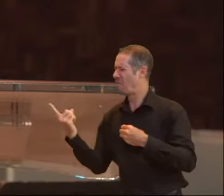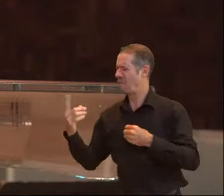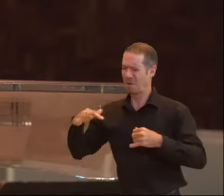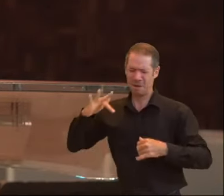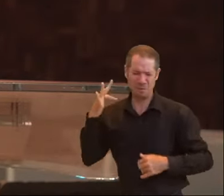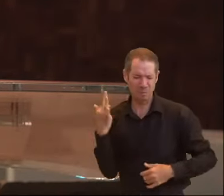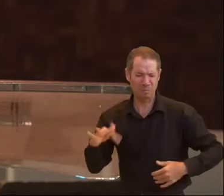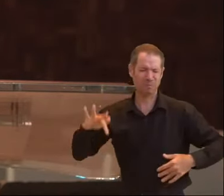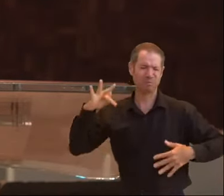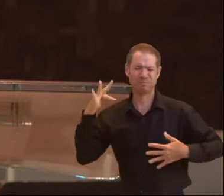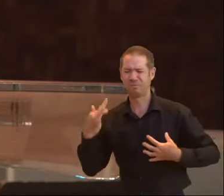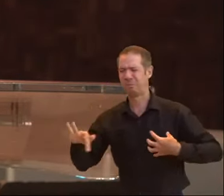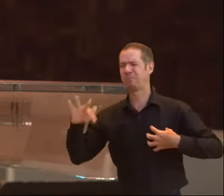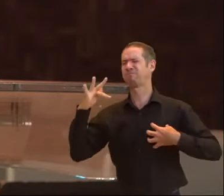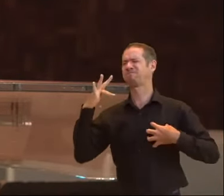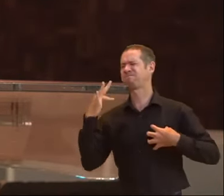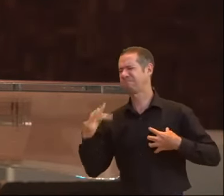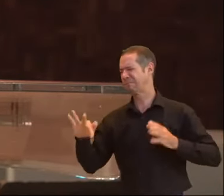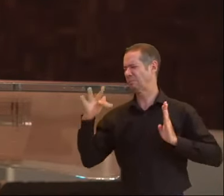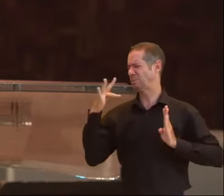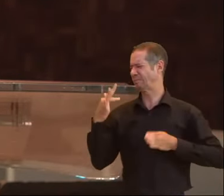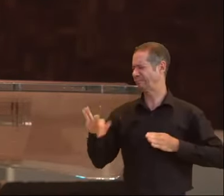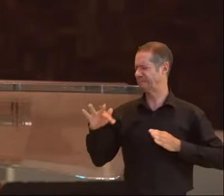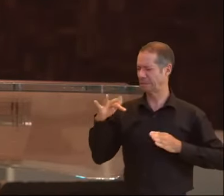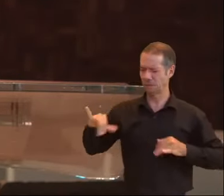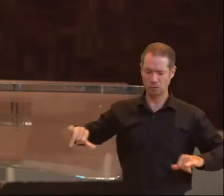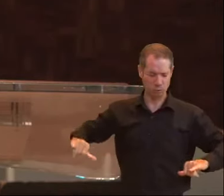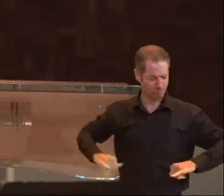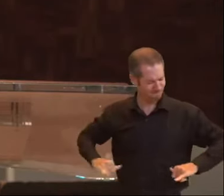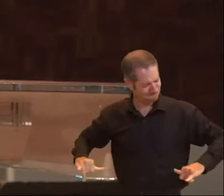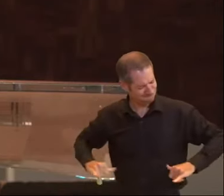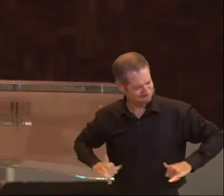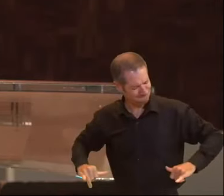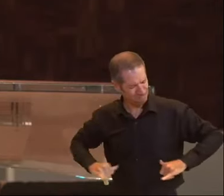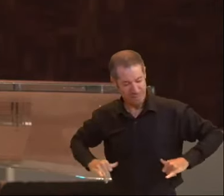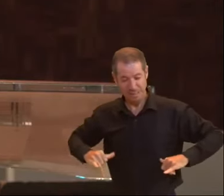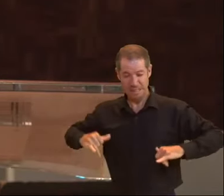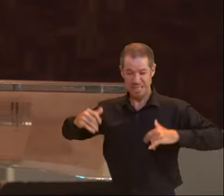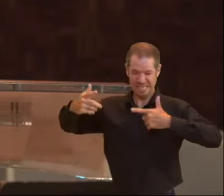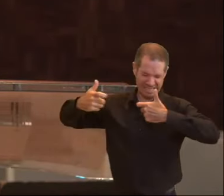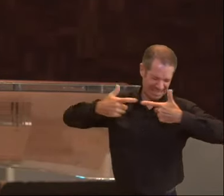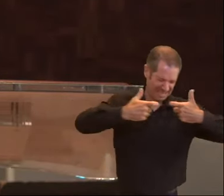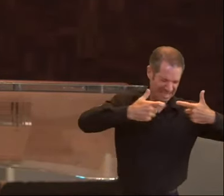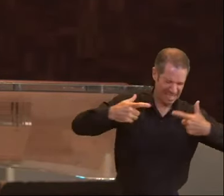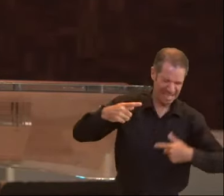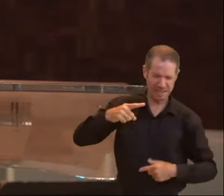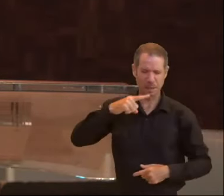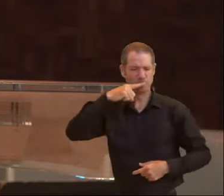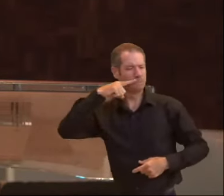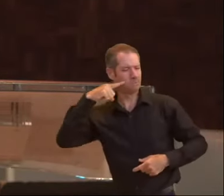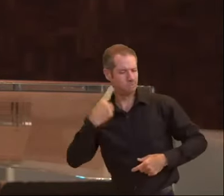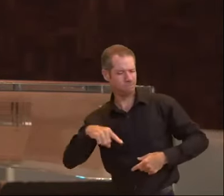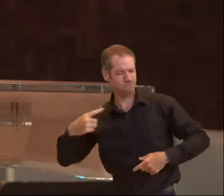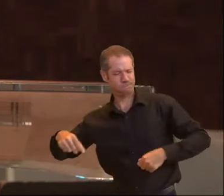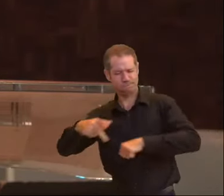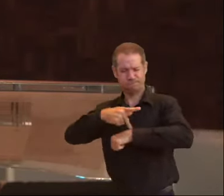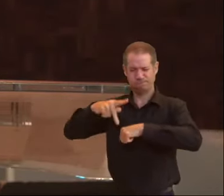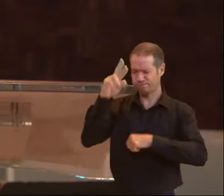dor, há muito sofrimento. Esta guerra agora lá na Ucrânia também,